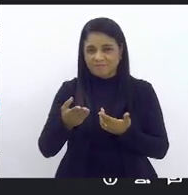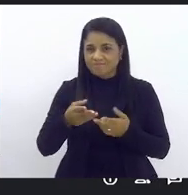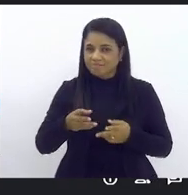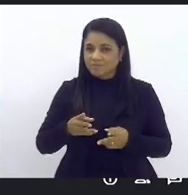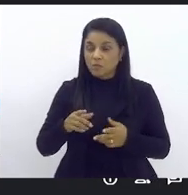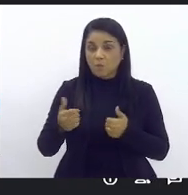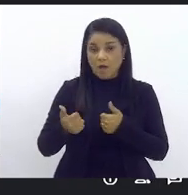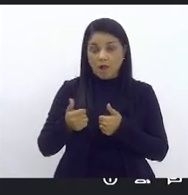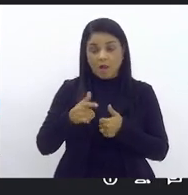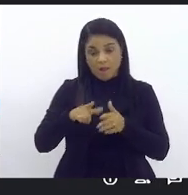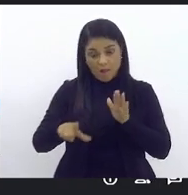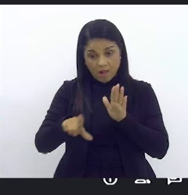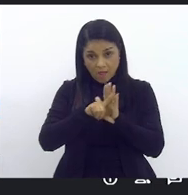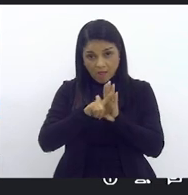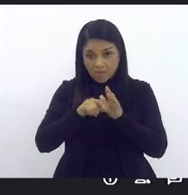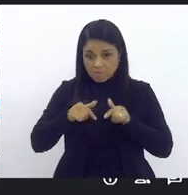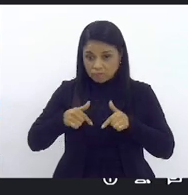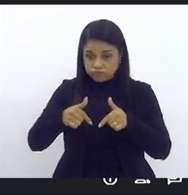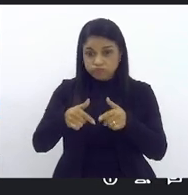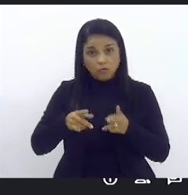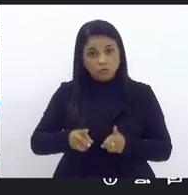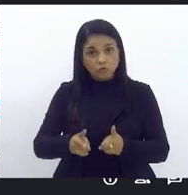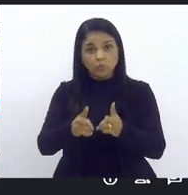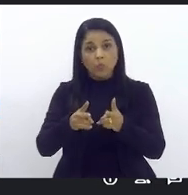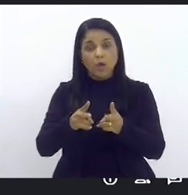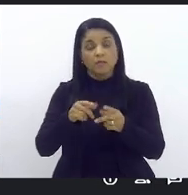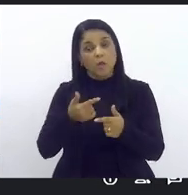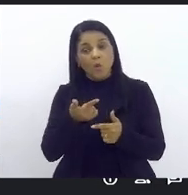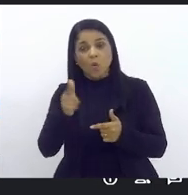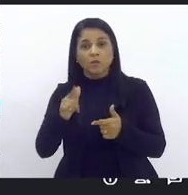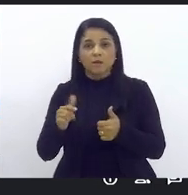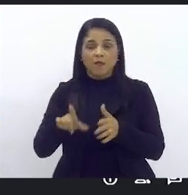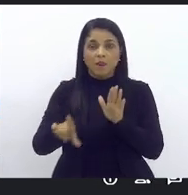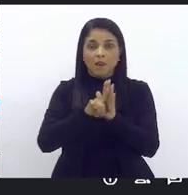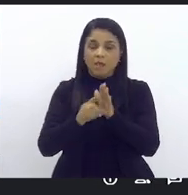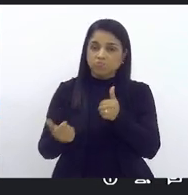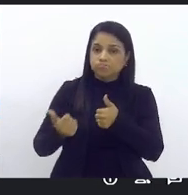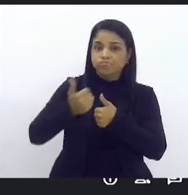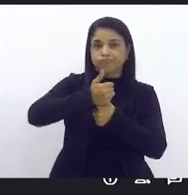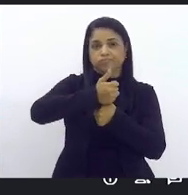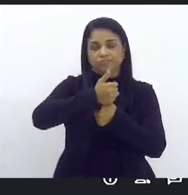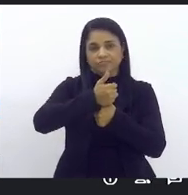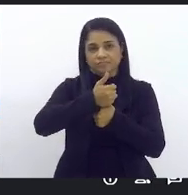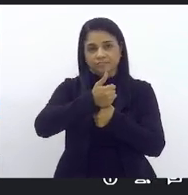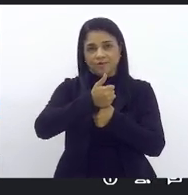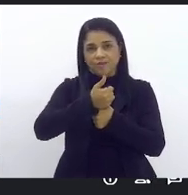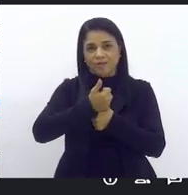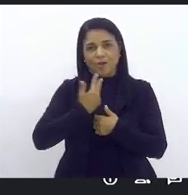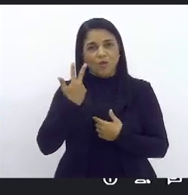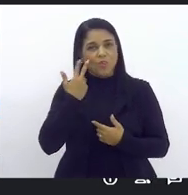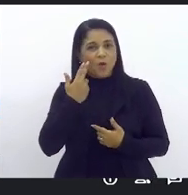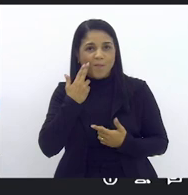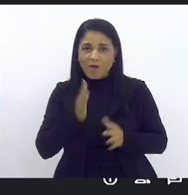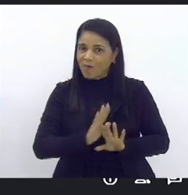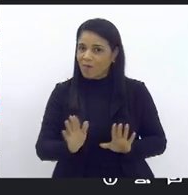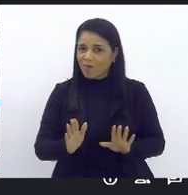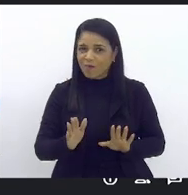lei ela entra em vigor e ela continua em vigor até que uma outra lei a revogue expressamente, é o que a gente chama de revogação